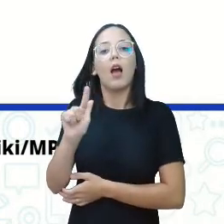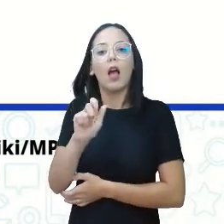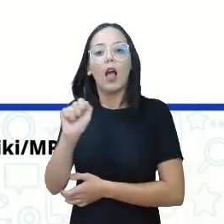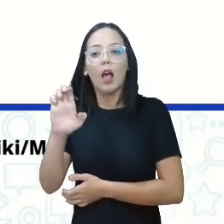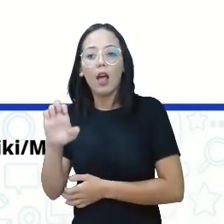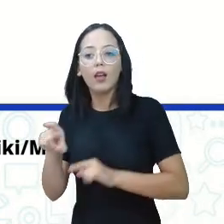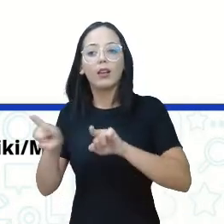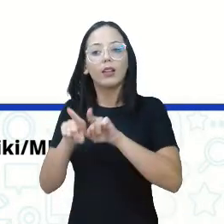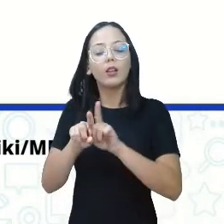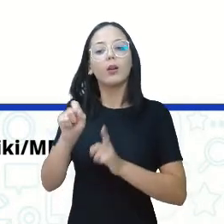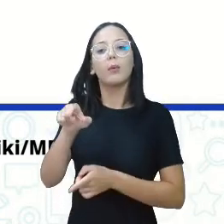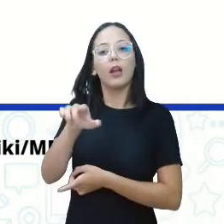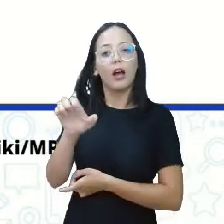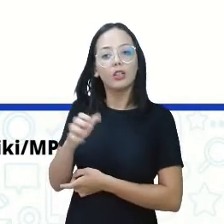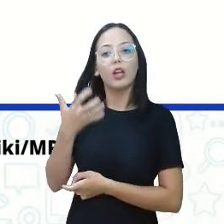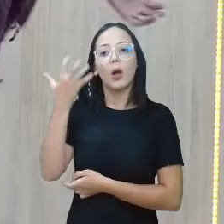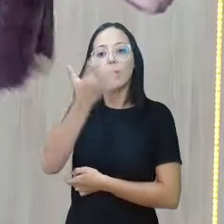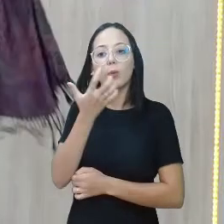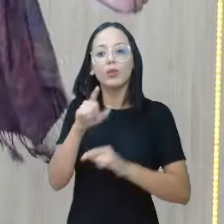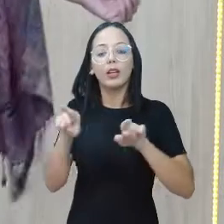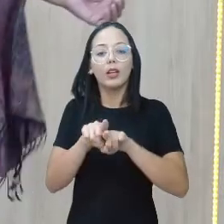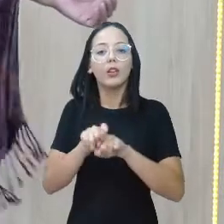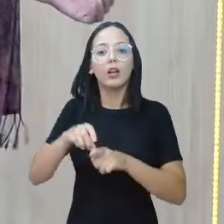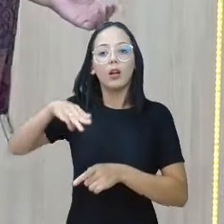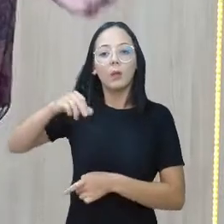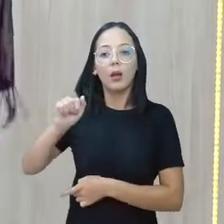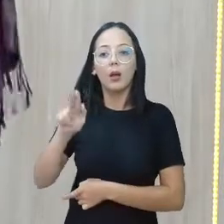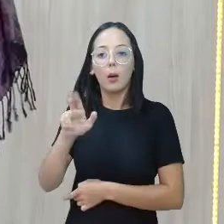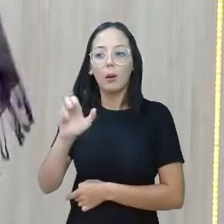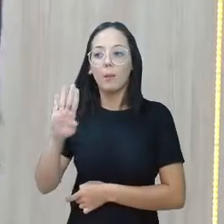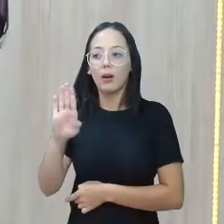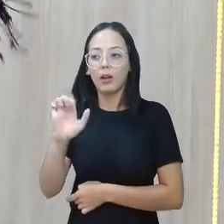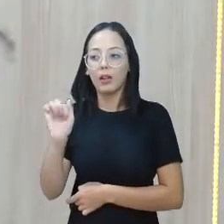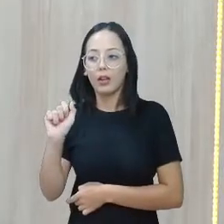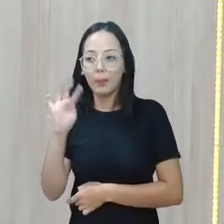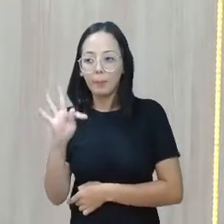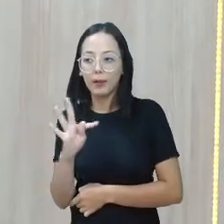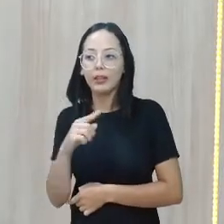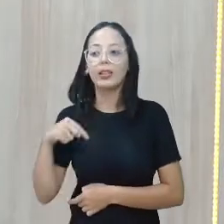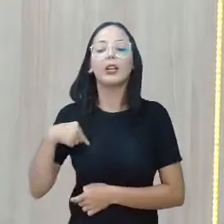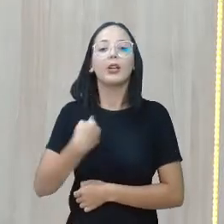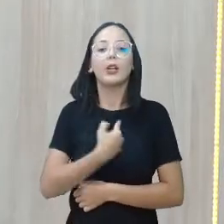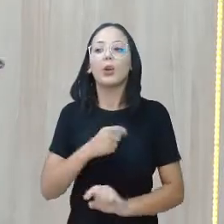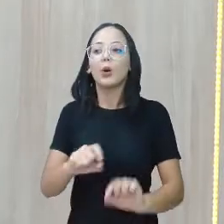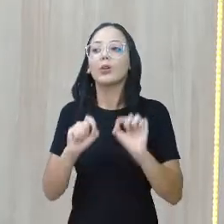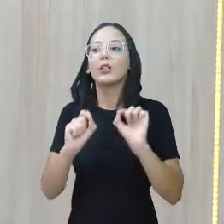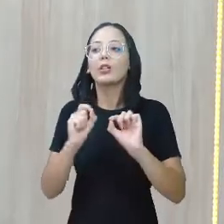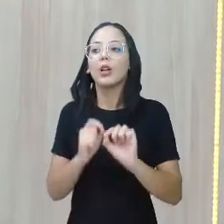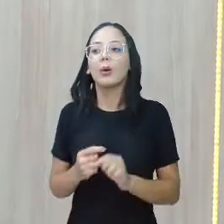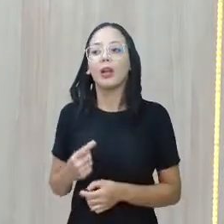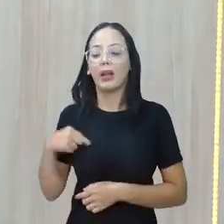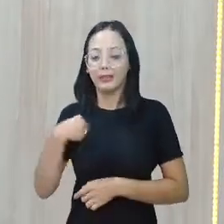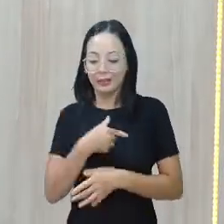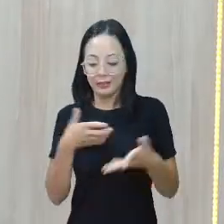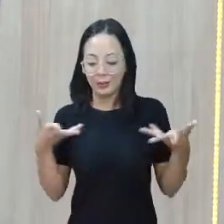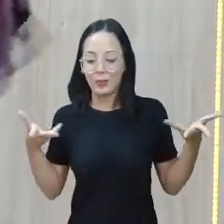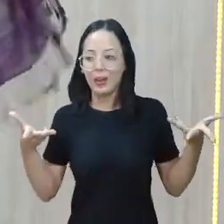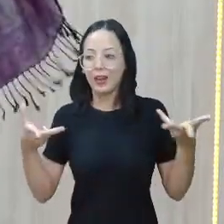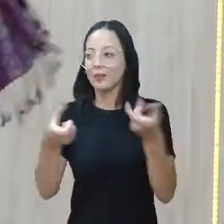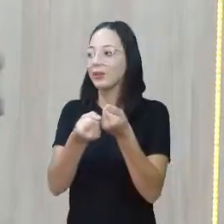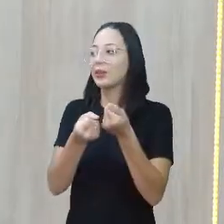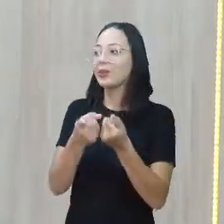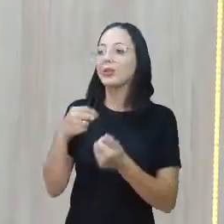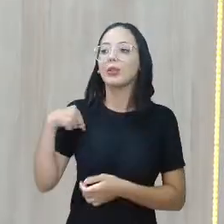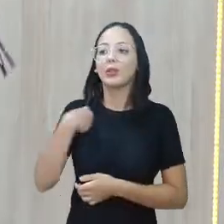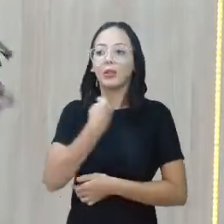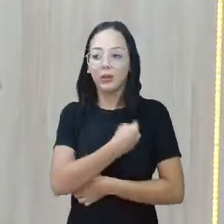axé music e o nosso mangue beat, que a gente é demais. A gente